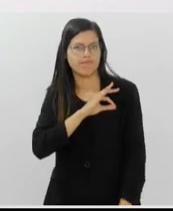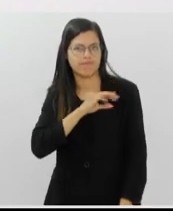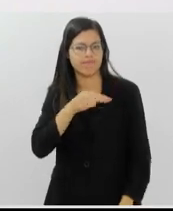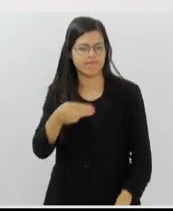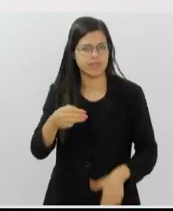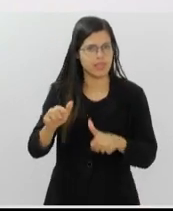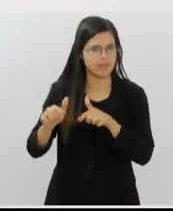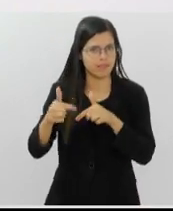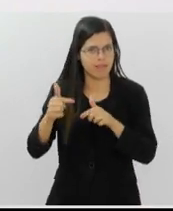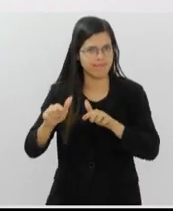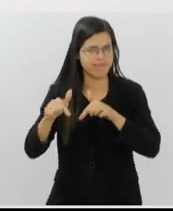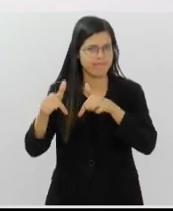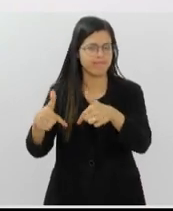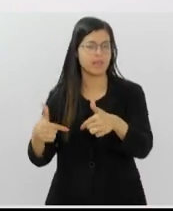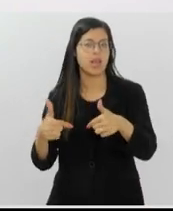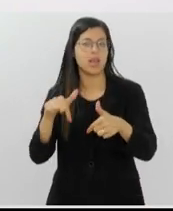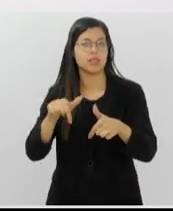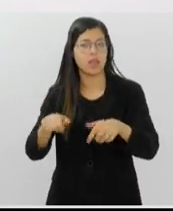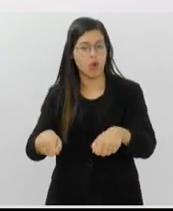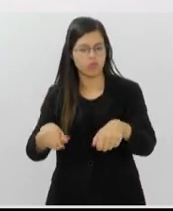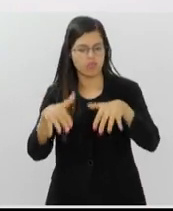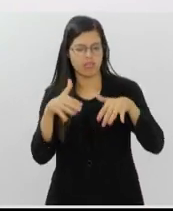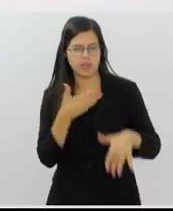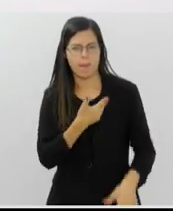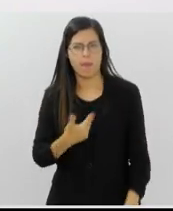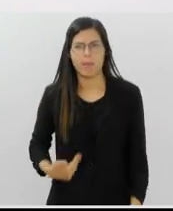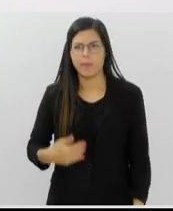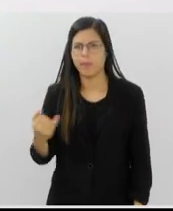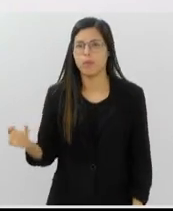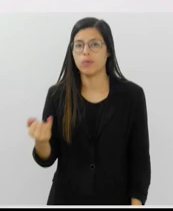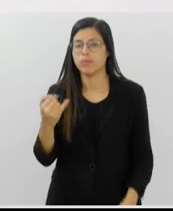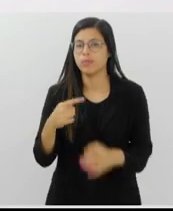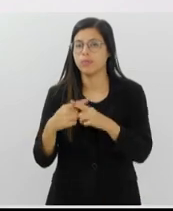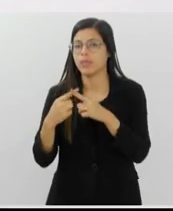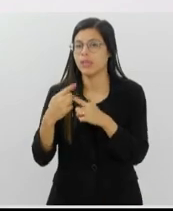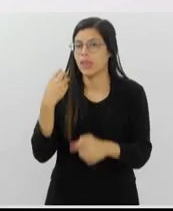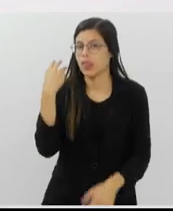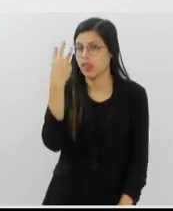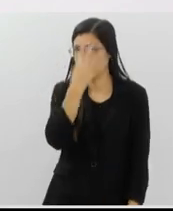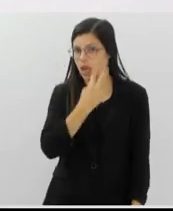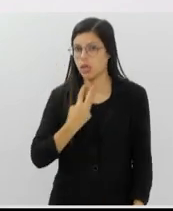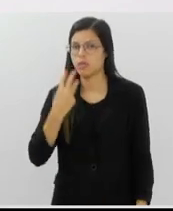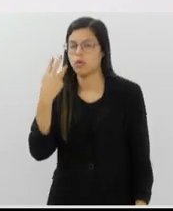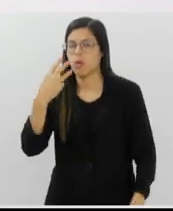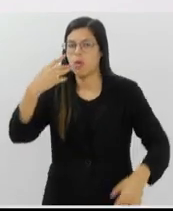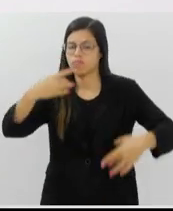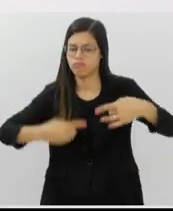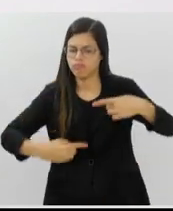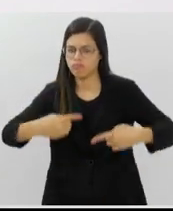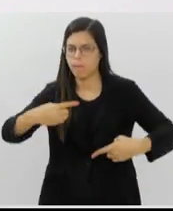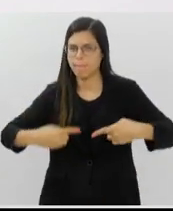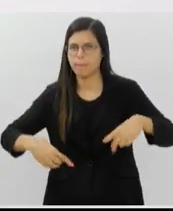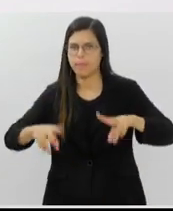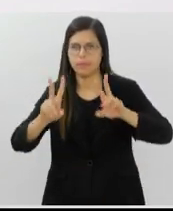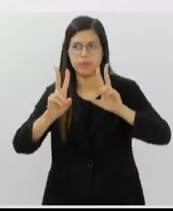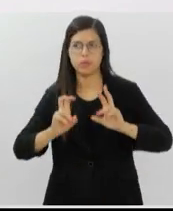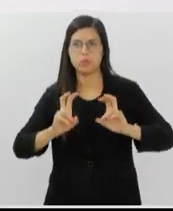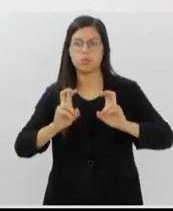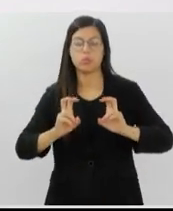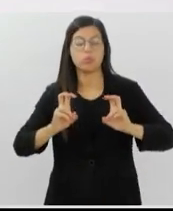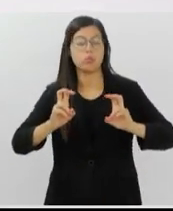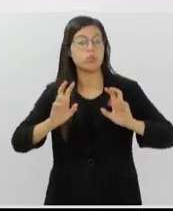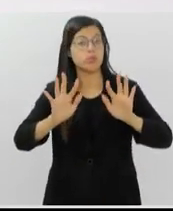audiência pública foi muito importante porque houve, durante 3 horas, um amplo debate sobre isso. E, ao